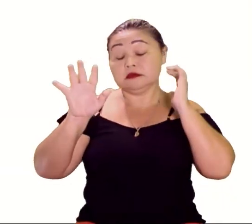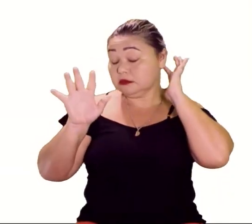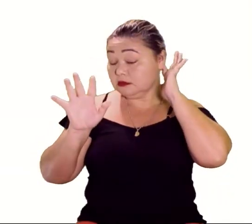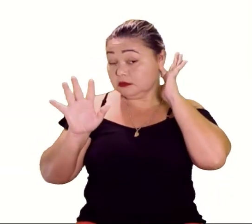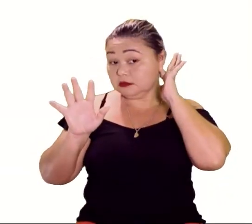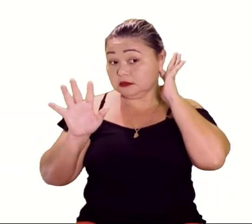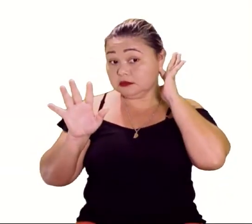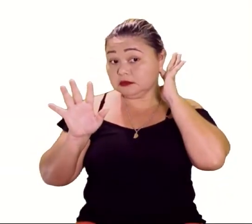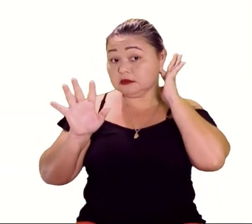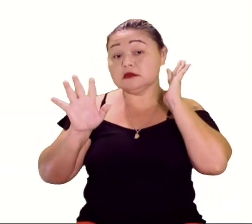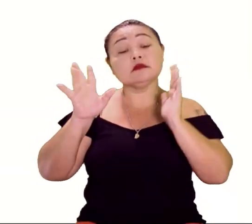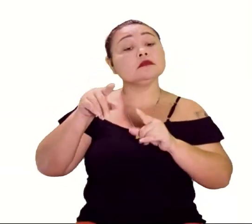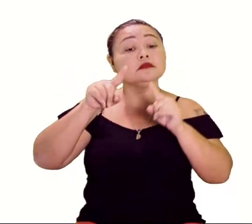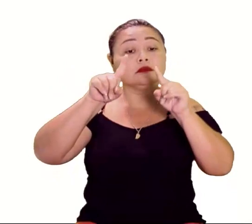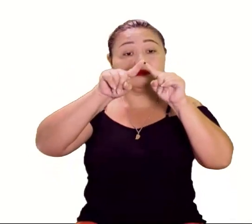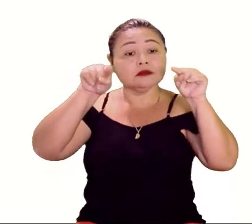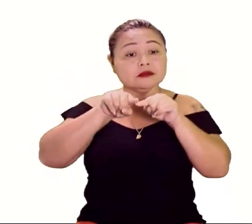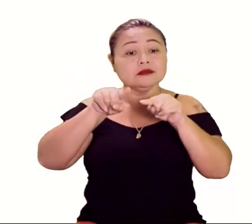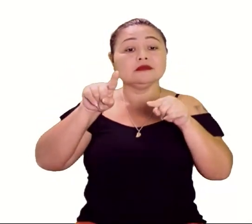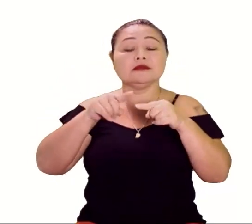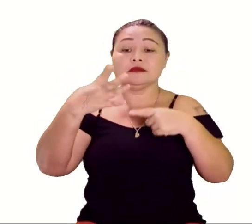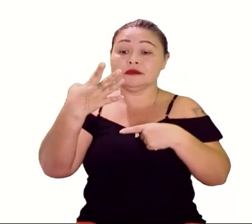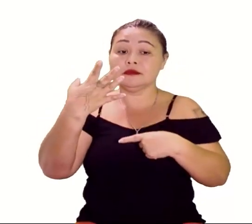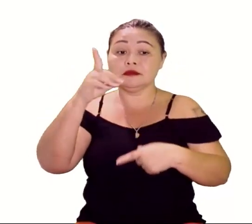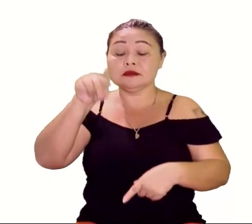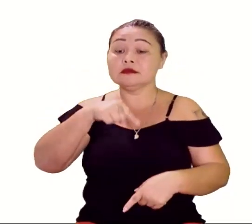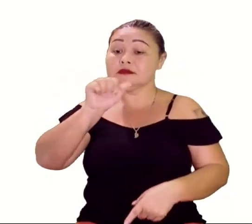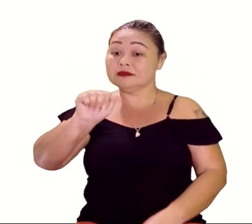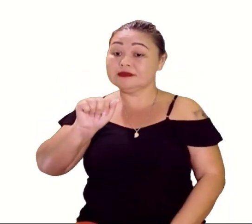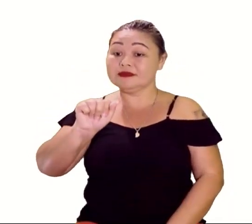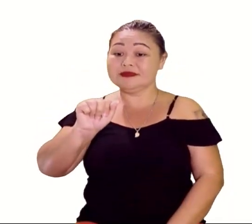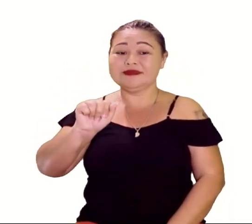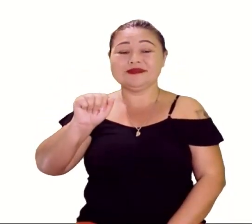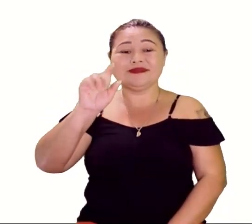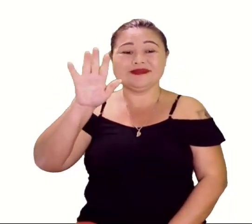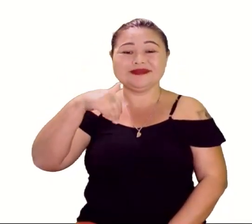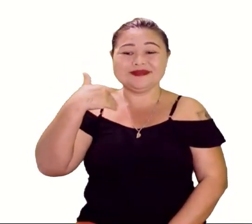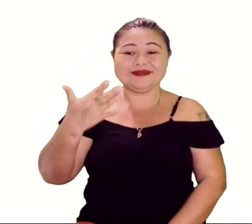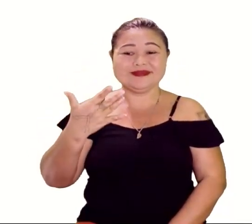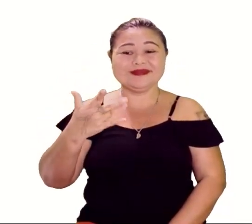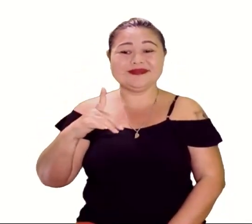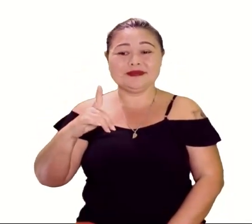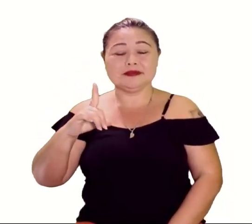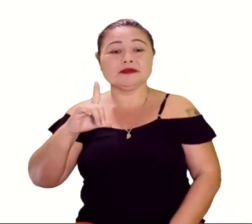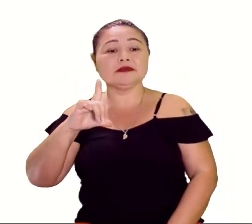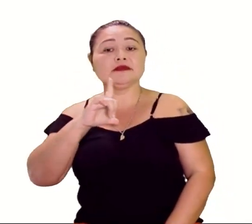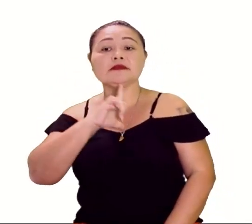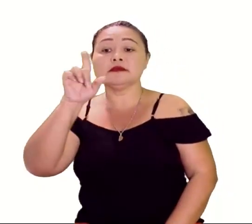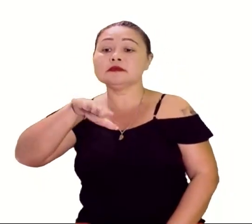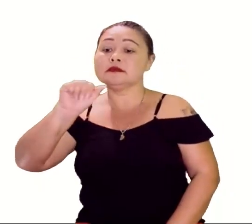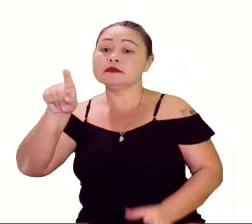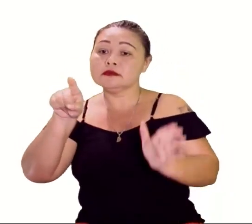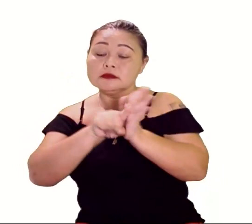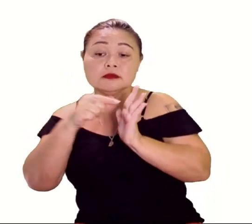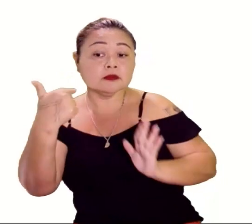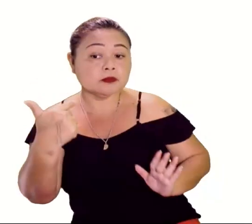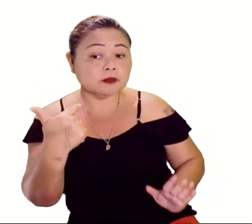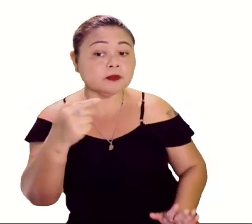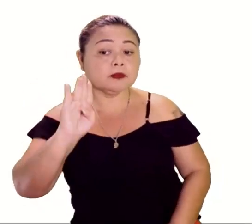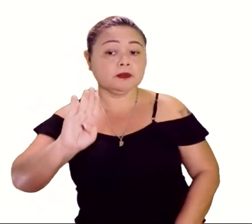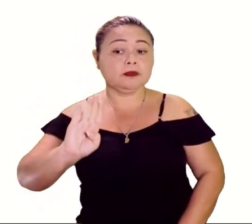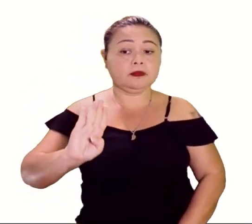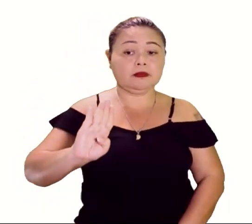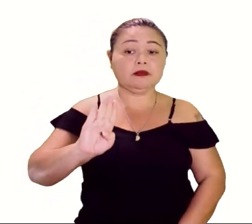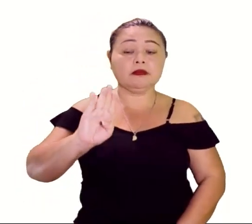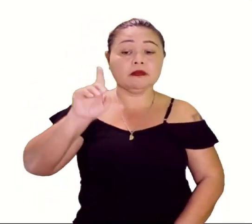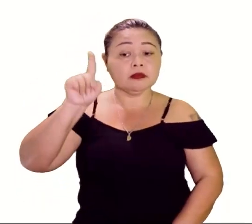Do delta menos delta sobre 4 vezes A. o A, né? Vamos lá, quem é o A? O A é menos 2. Quem é o B?